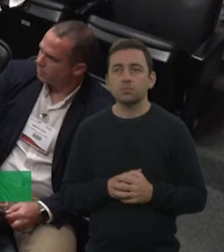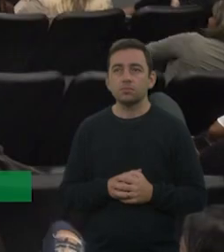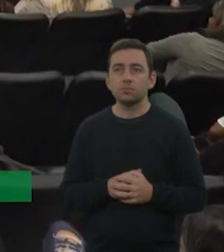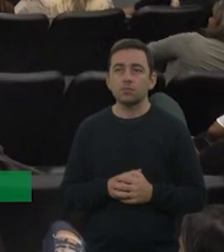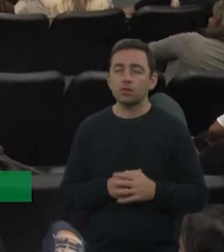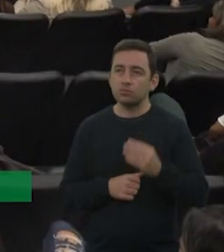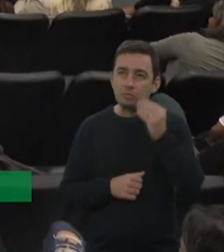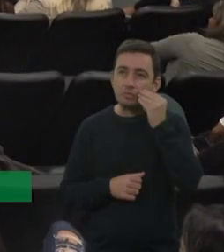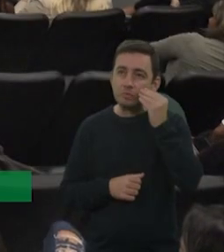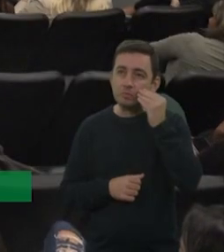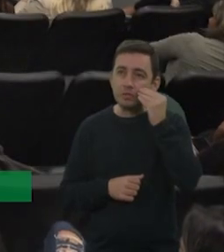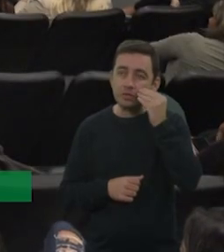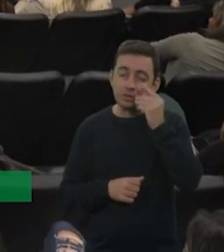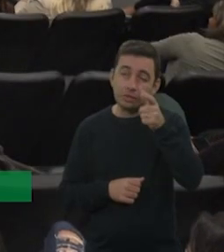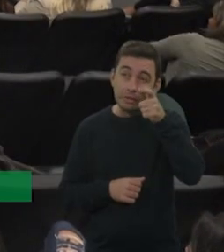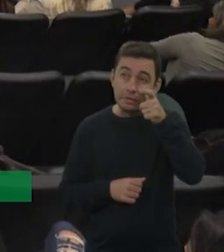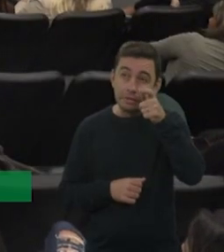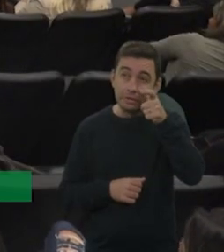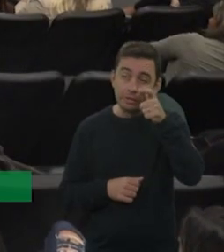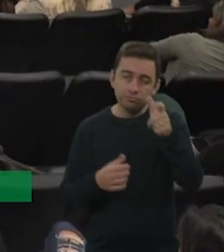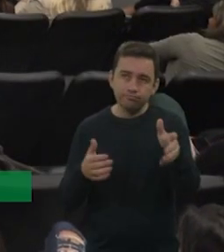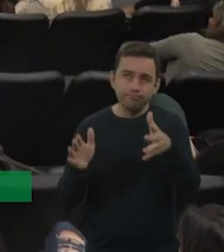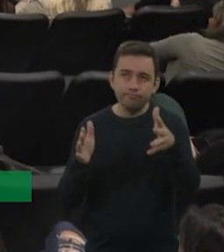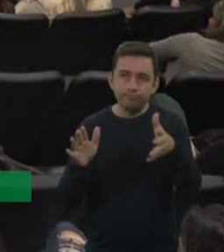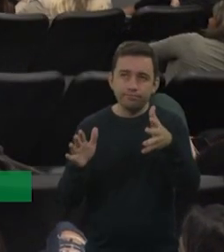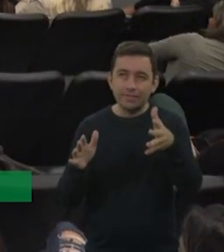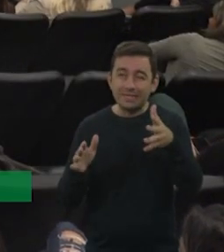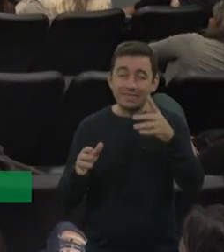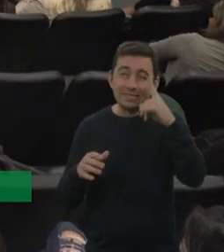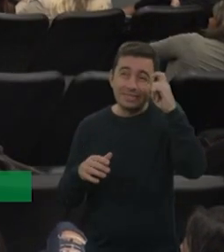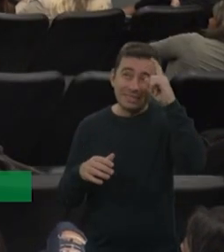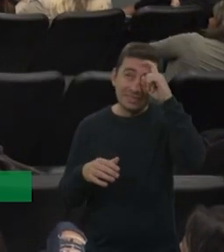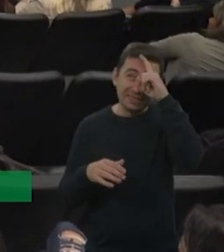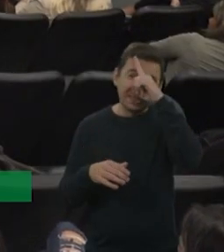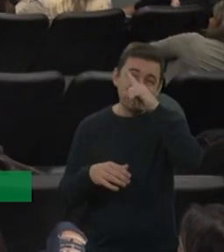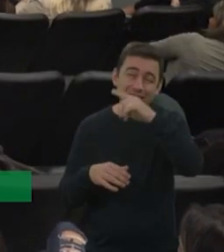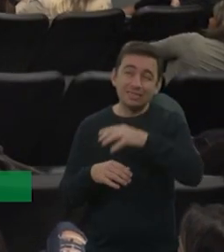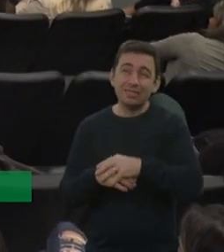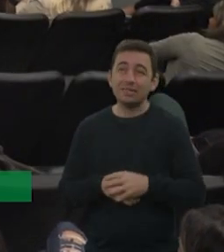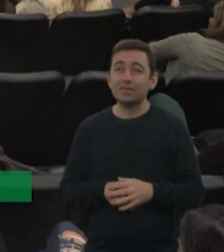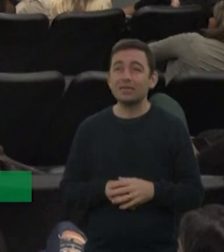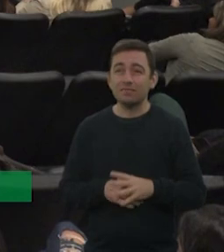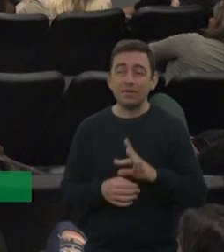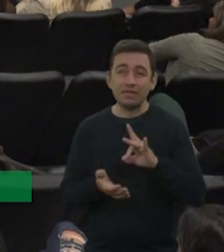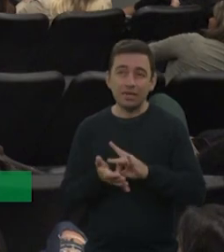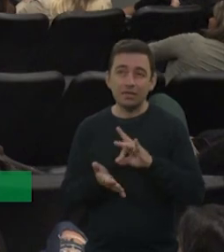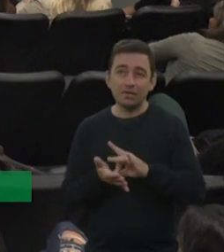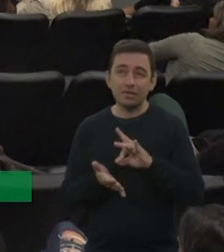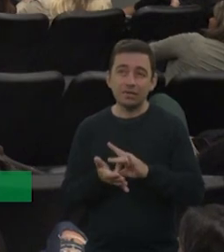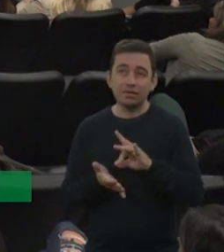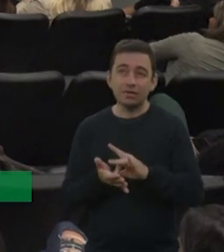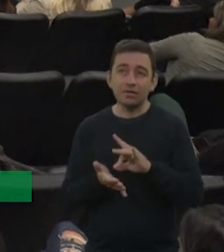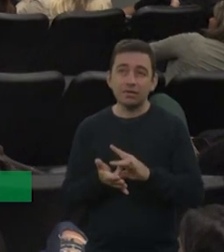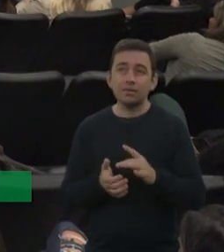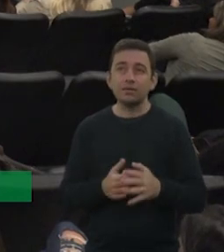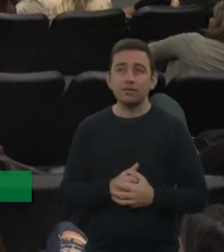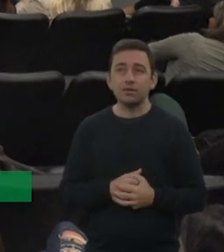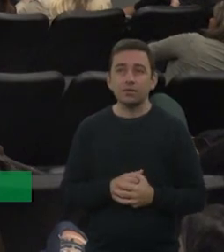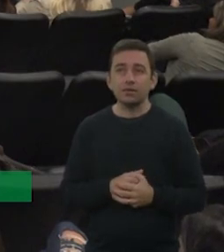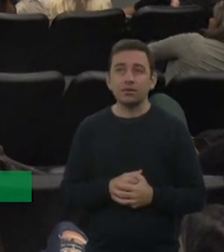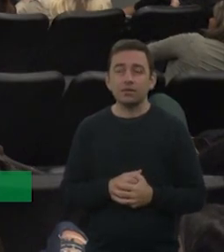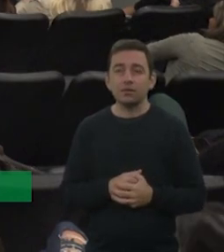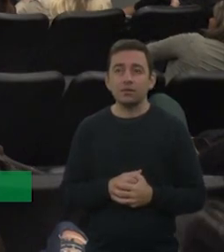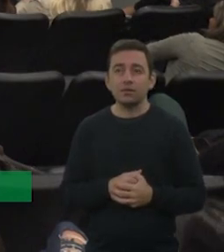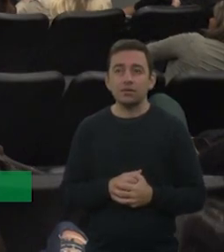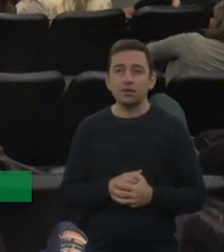aqui, eu estou acompanhando o senhor pelo slide, mas... Me sinto muito. Tá realmente, tipo assim, a gente está tomando... Eu sinto muito. Não,